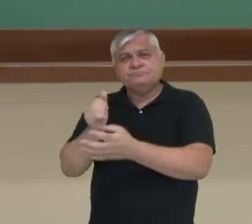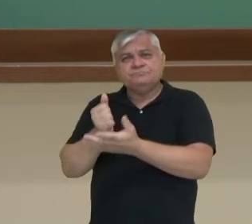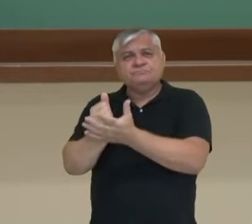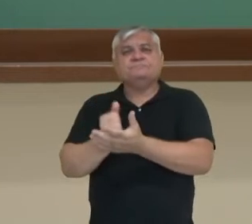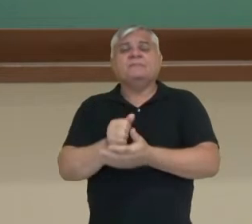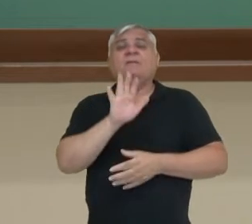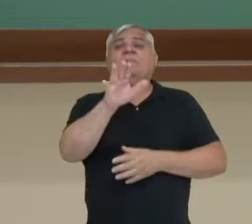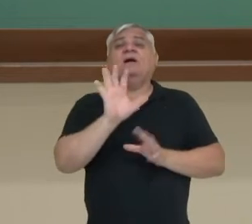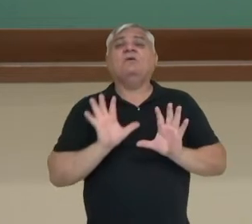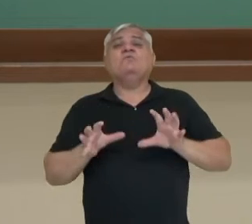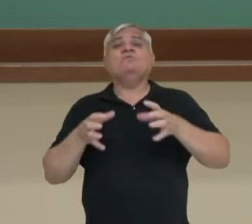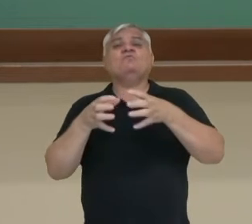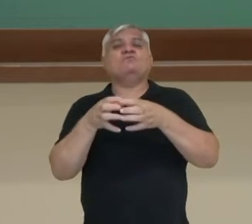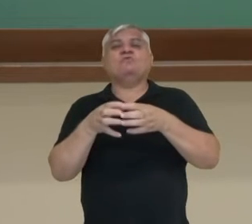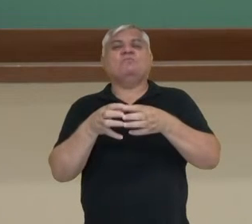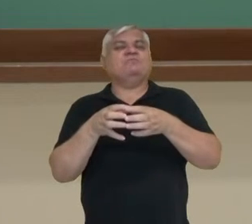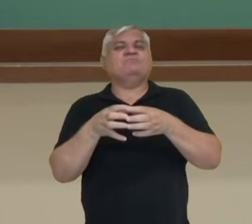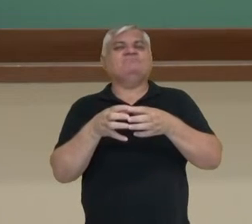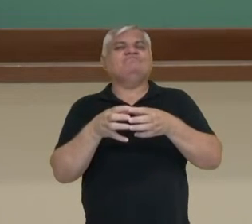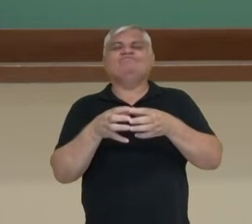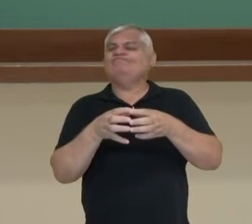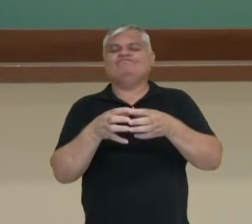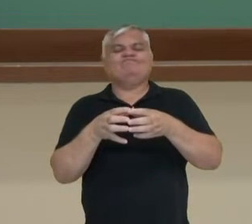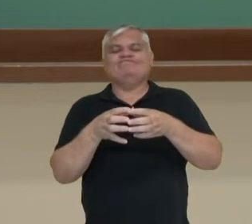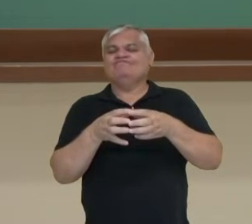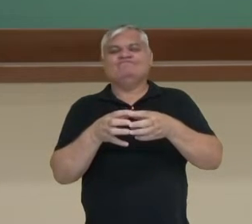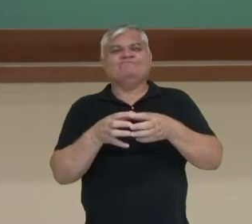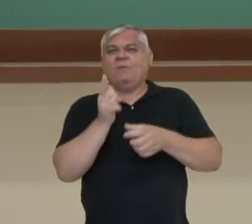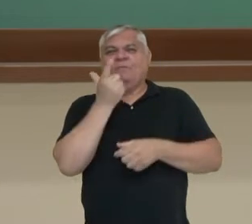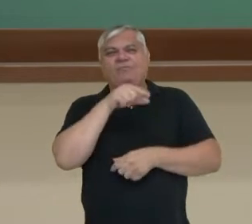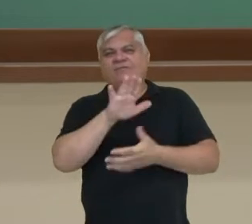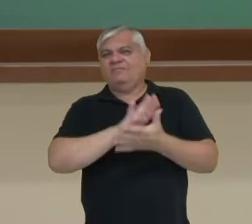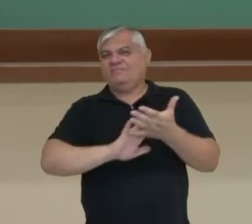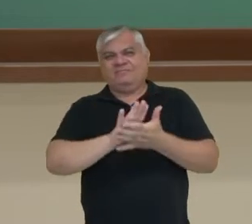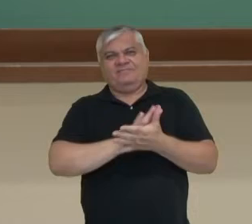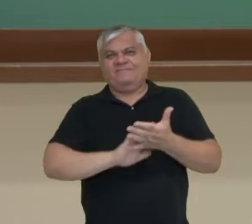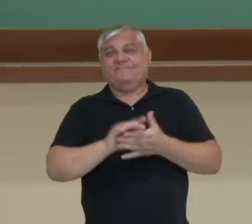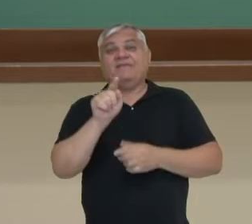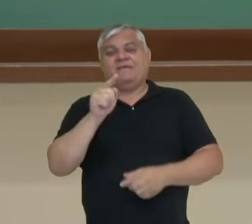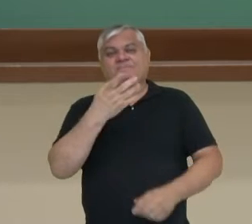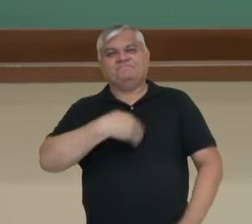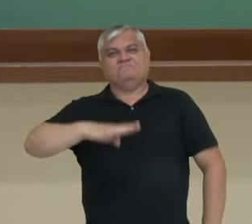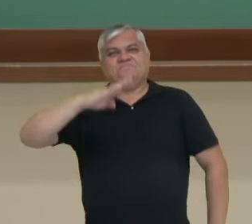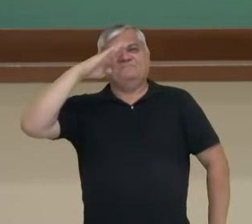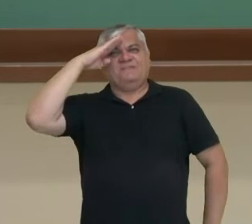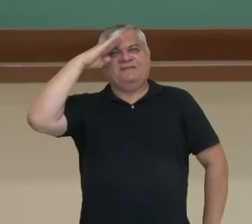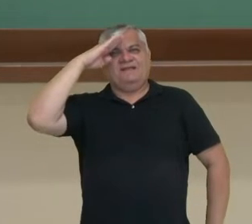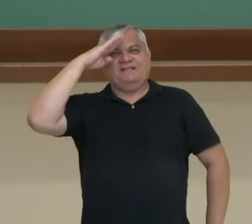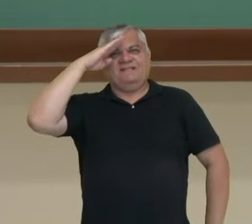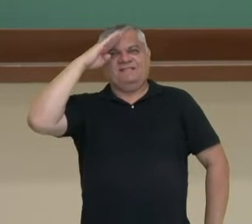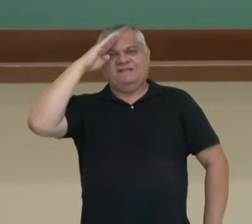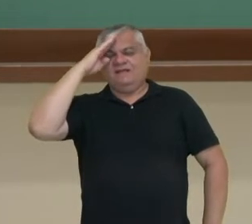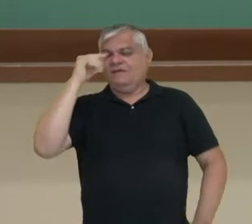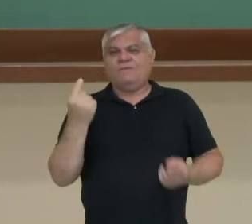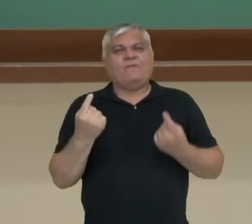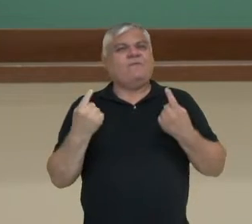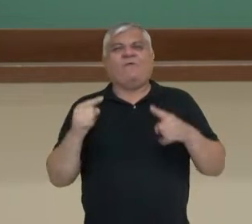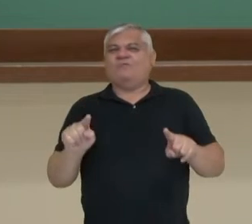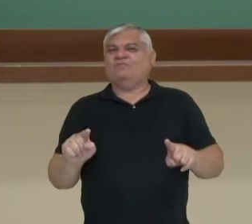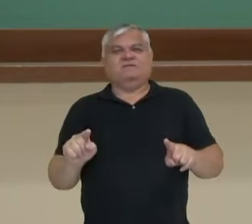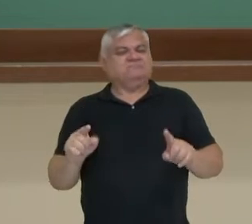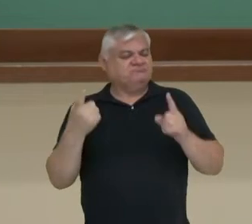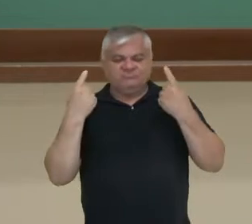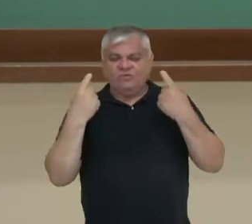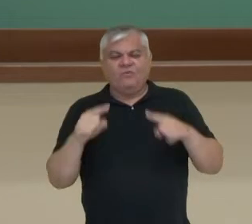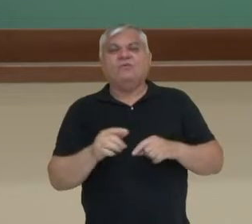Mas há uma classe que não foi beneficiada por ela. A dos militares que não foram a favor do regime militar e que por